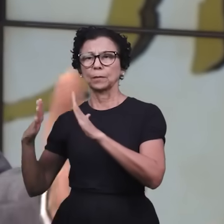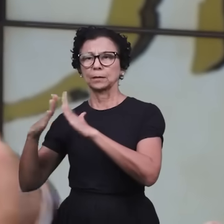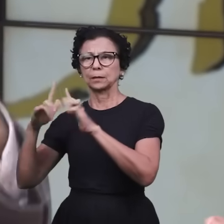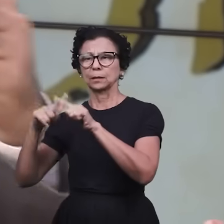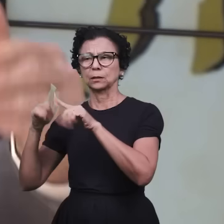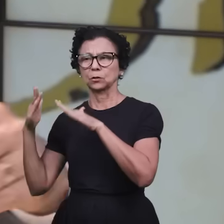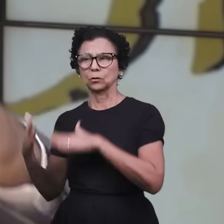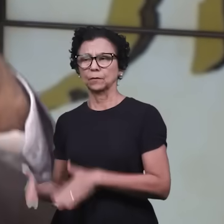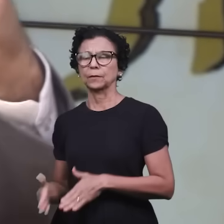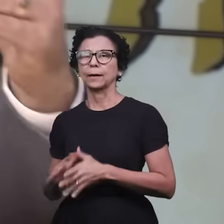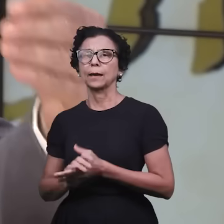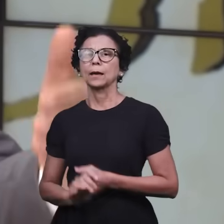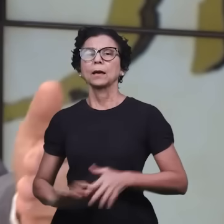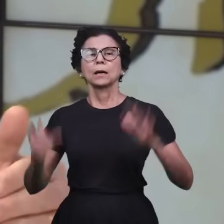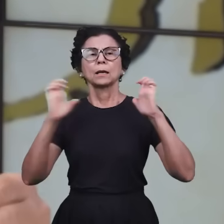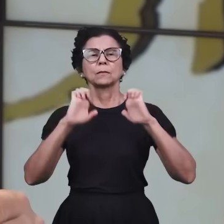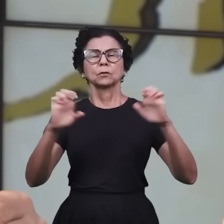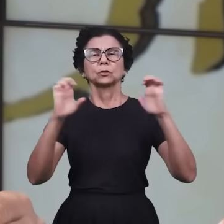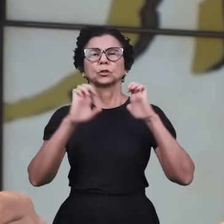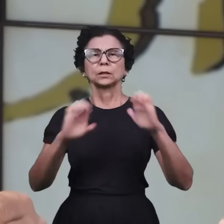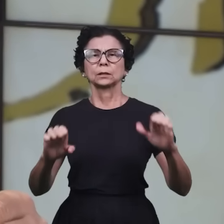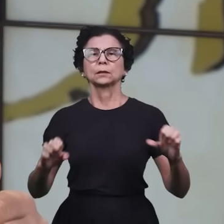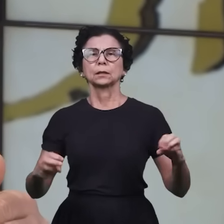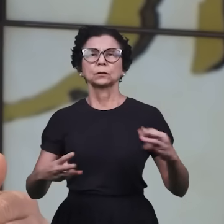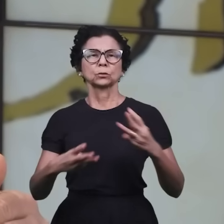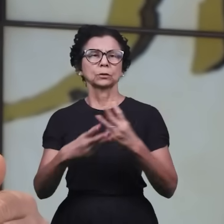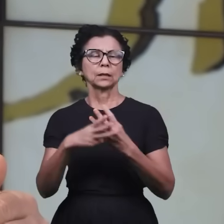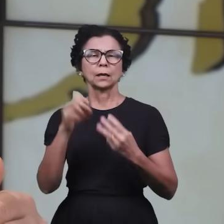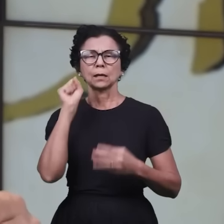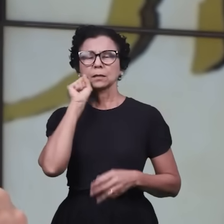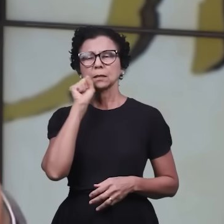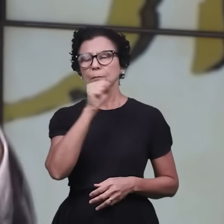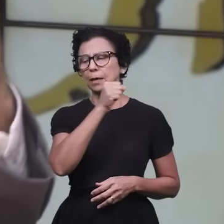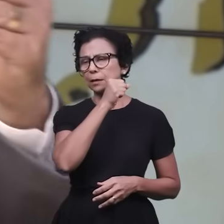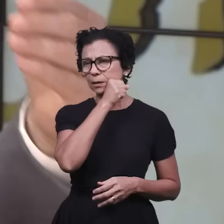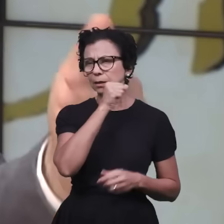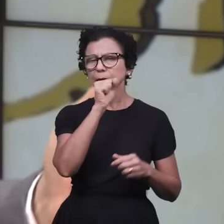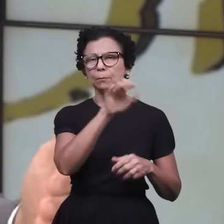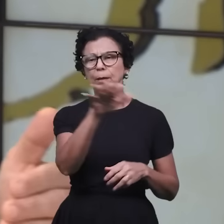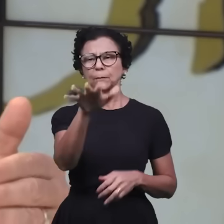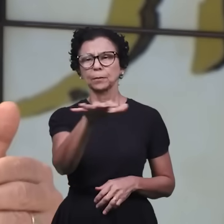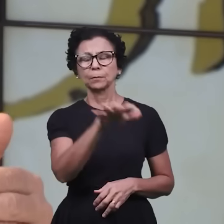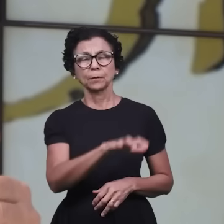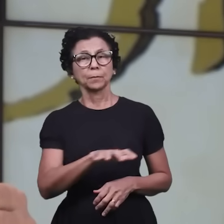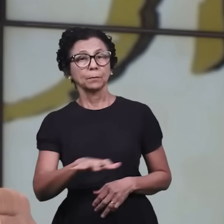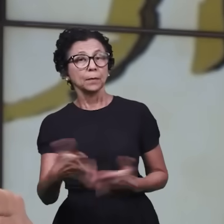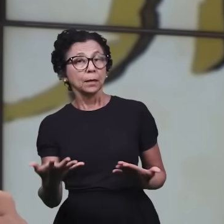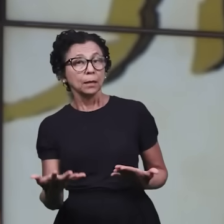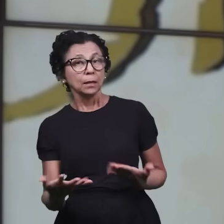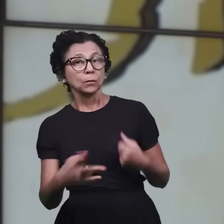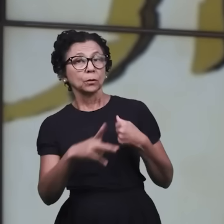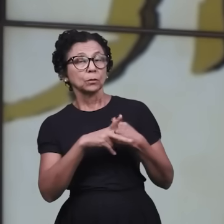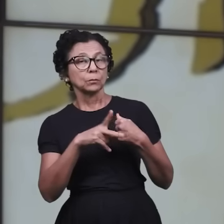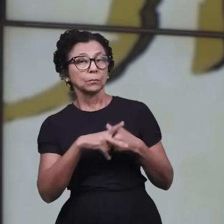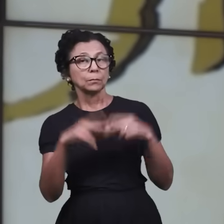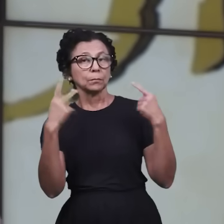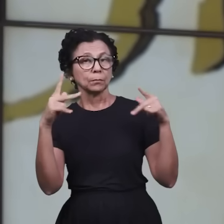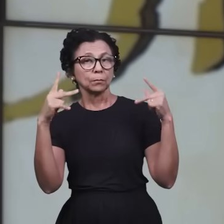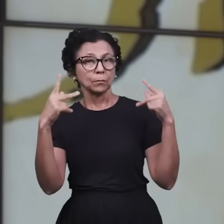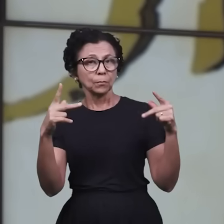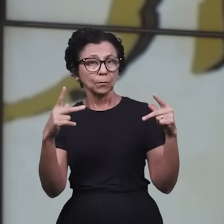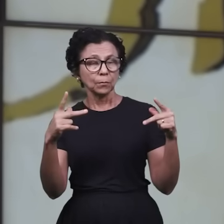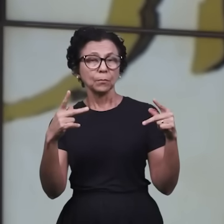de testemunha em Judéia, Samaria, até o confins da terra, com a pregação de Pedro, com as conversões, com a ação do Espírito Santo. Mas